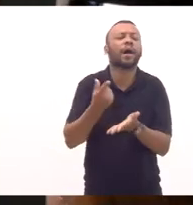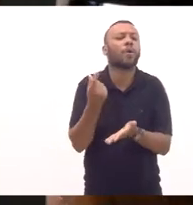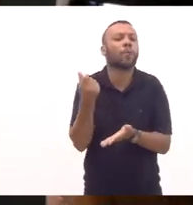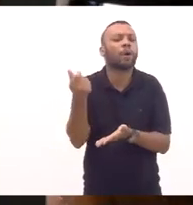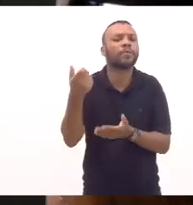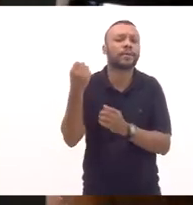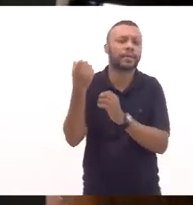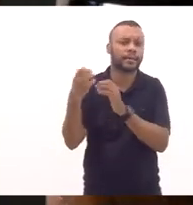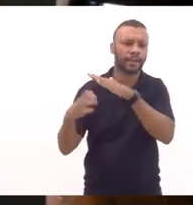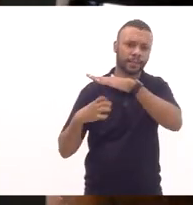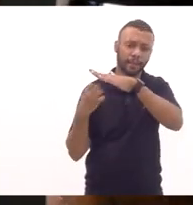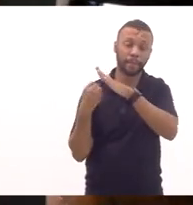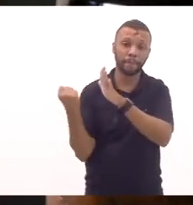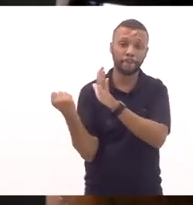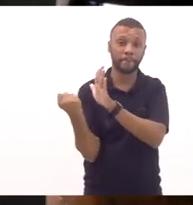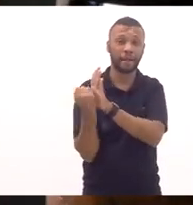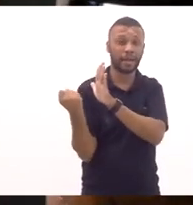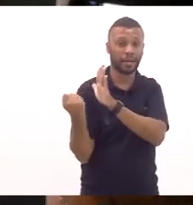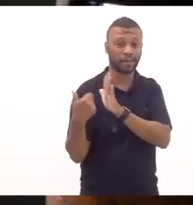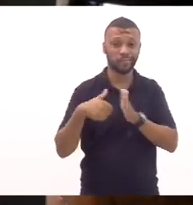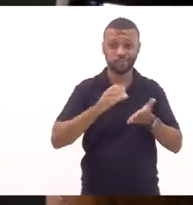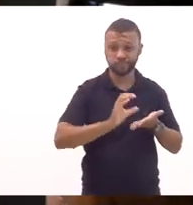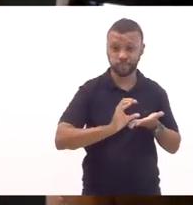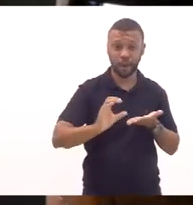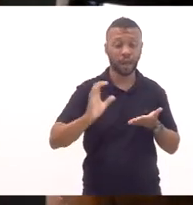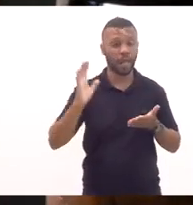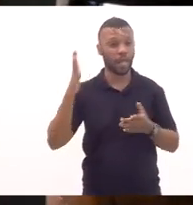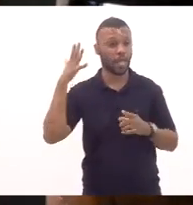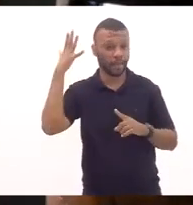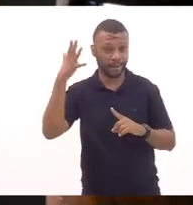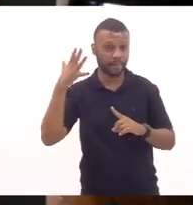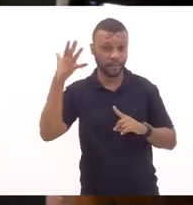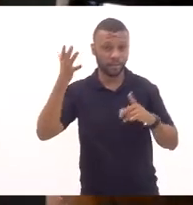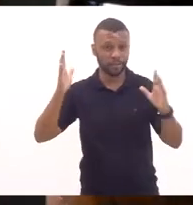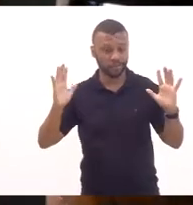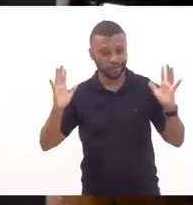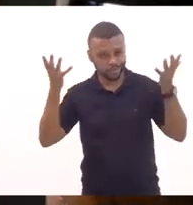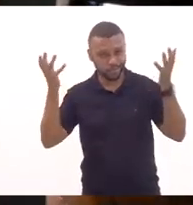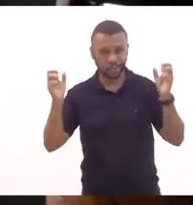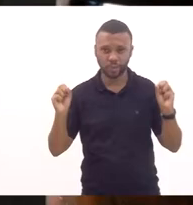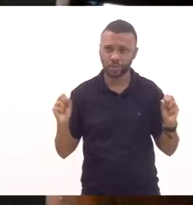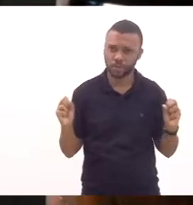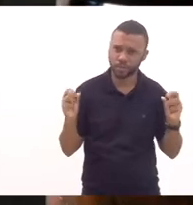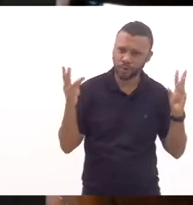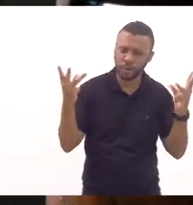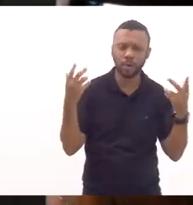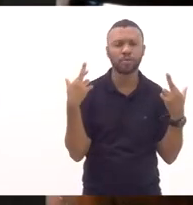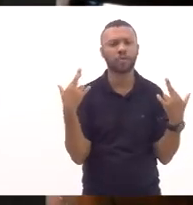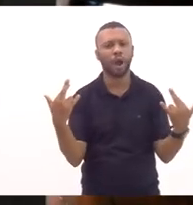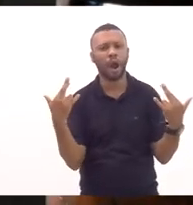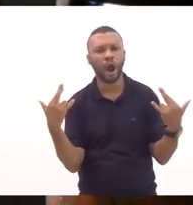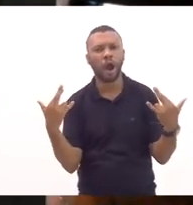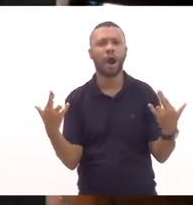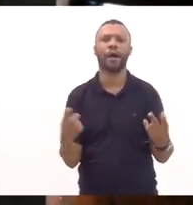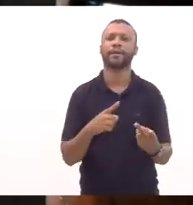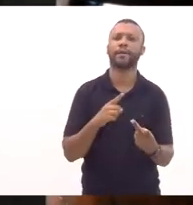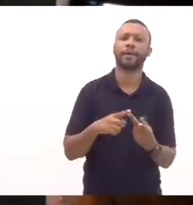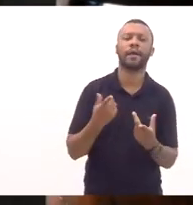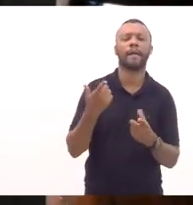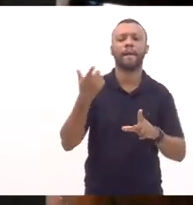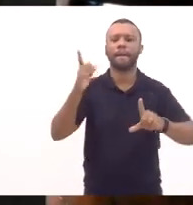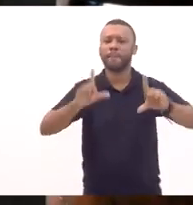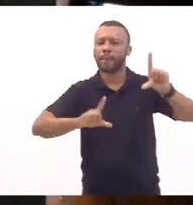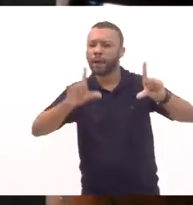empresas, marcas grandes, patrocinam eventos de shows de rock, programas de entretenimento